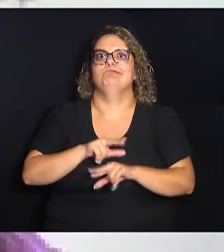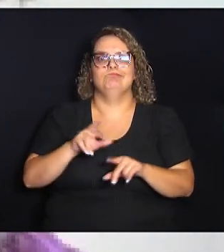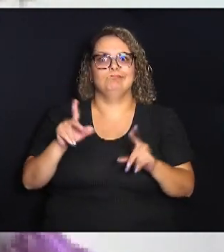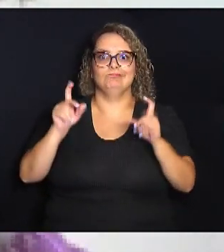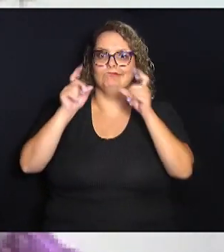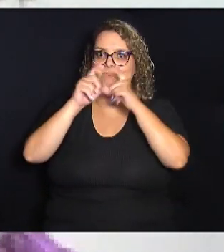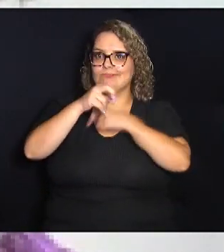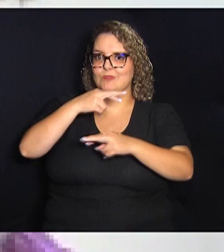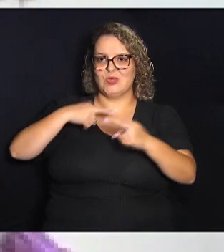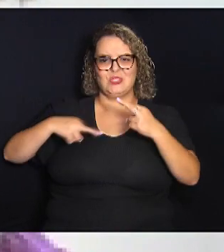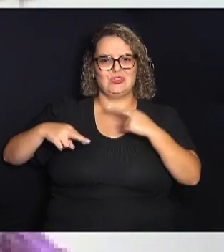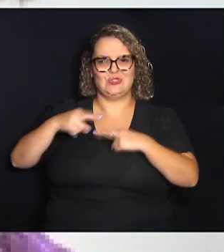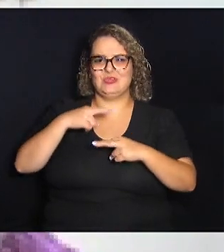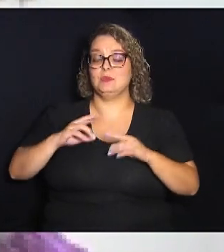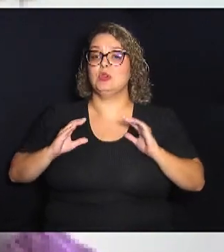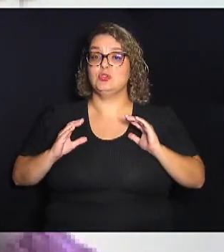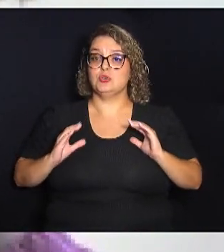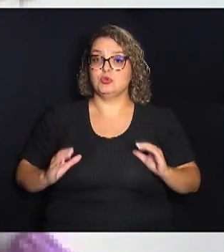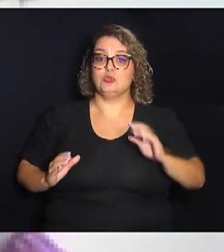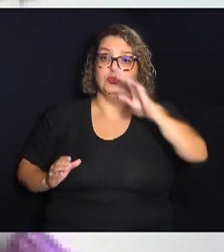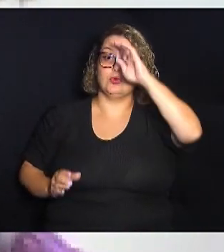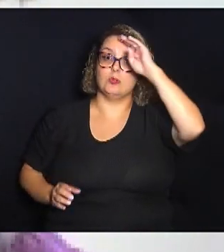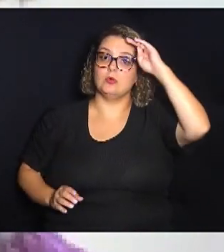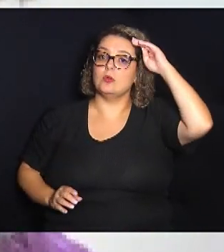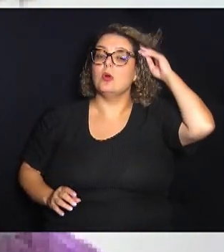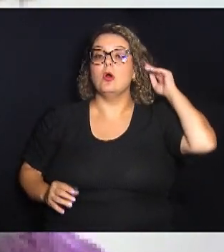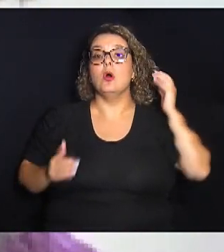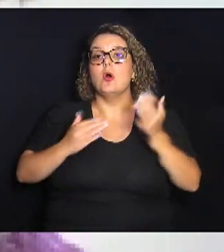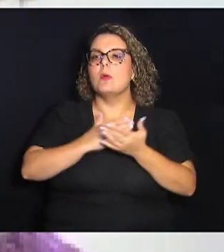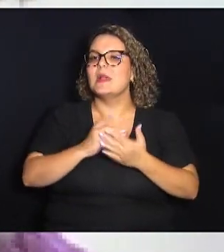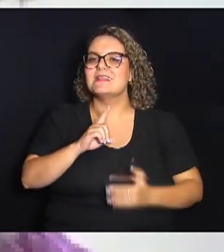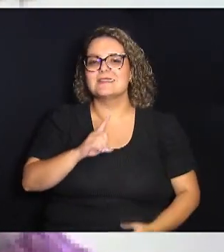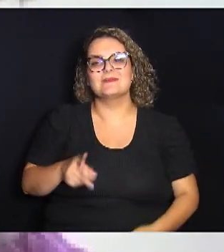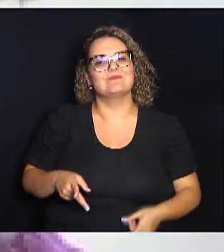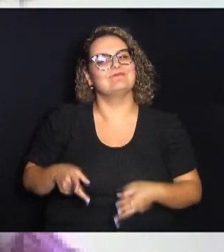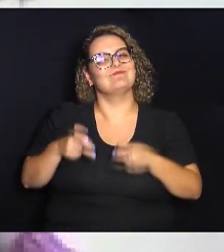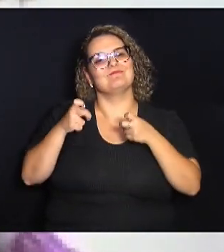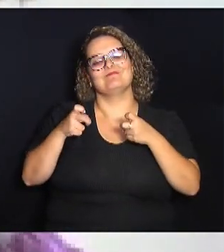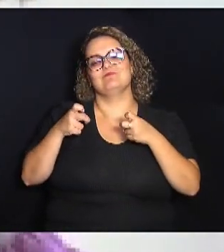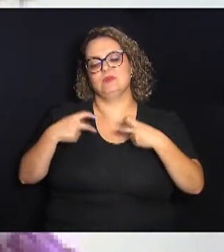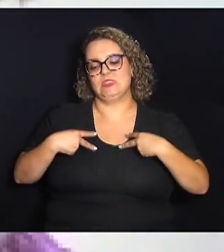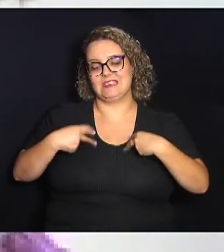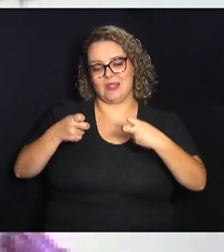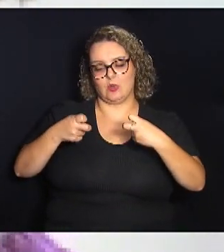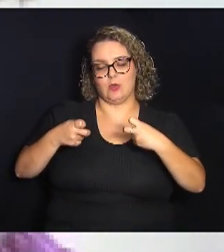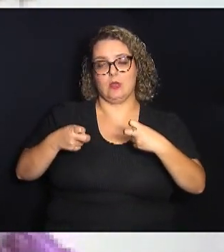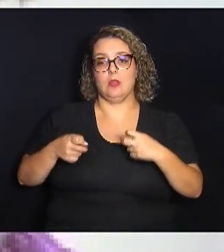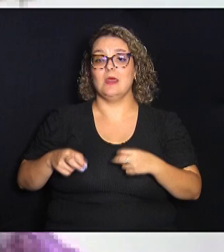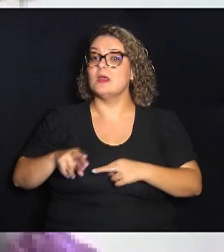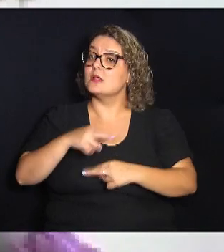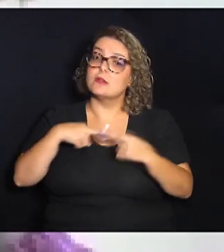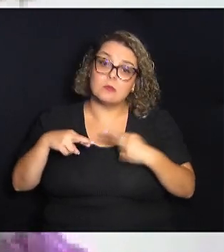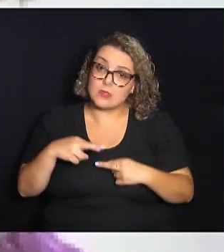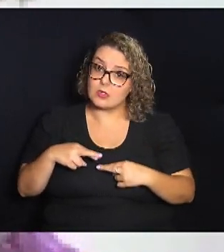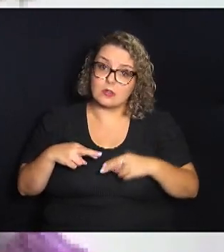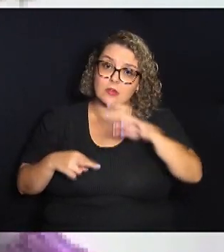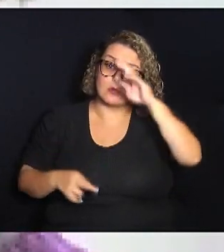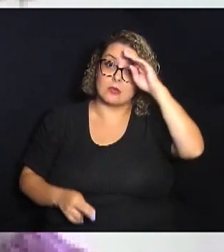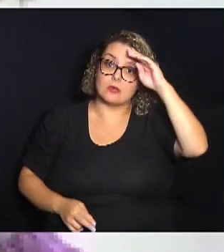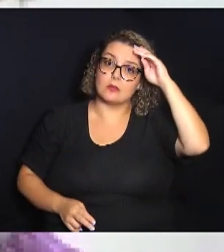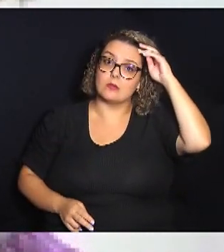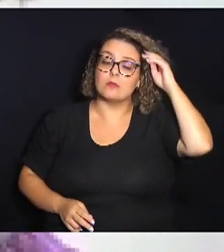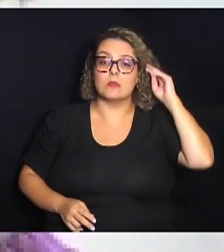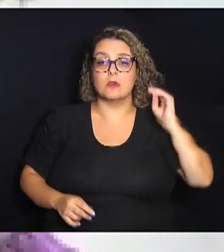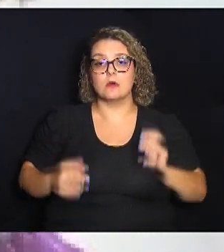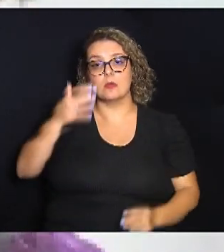de relacionamento, de comportamento, começam a não se reconhecer, mas não associam que isso pode estar ligado a uma questão